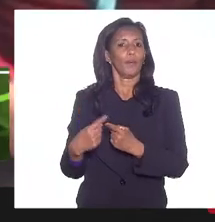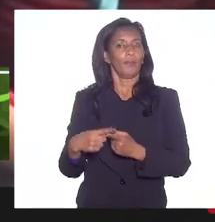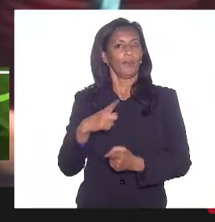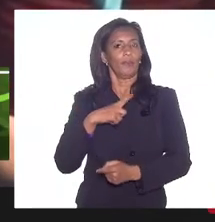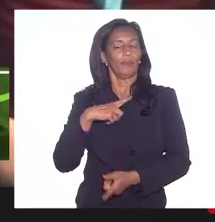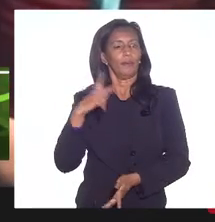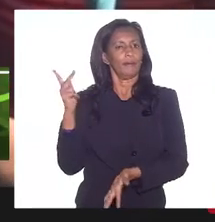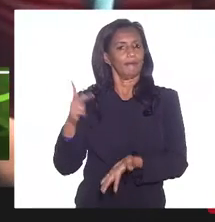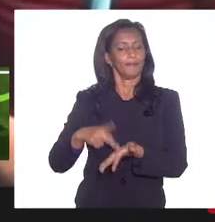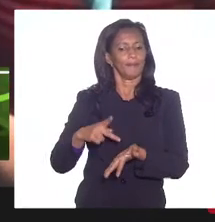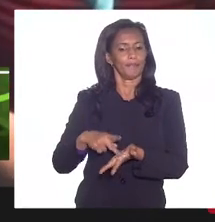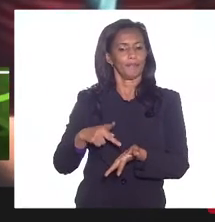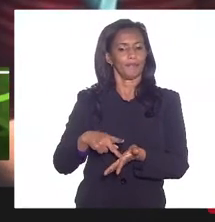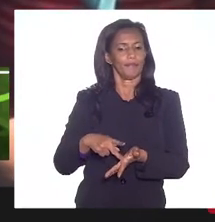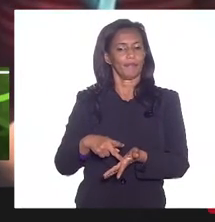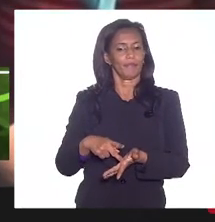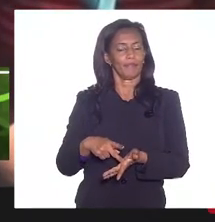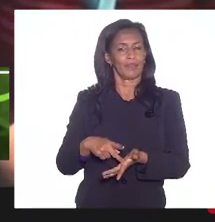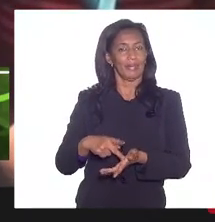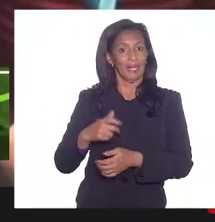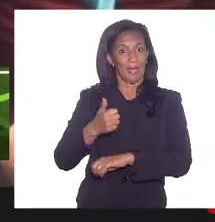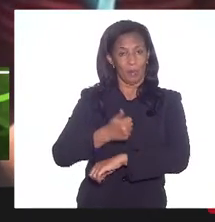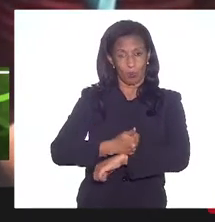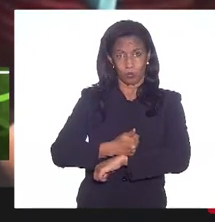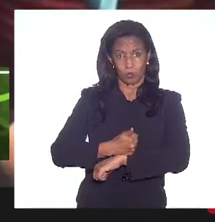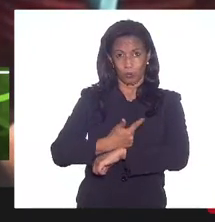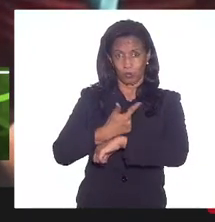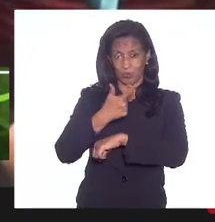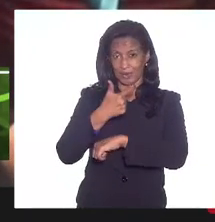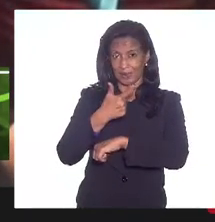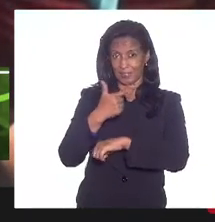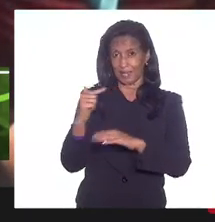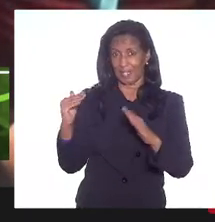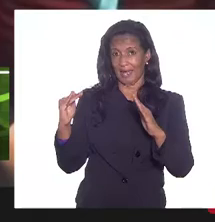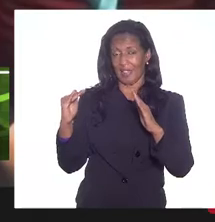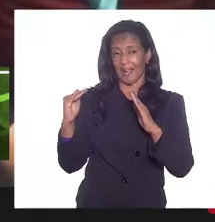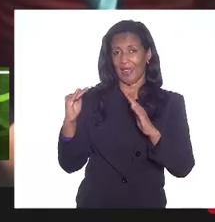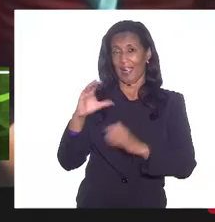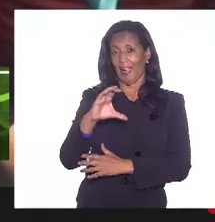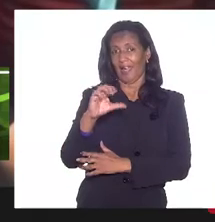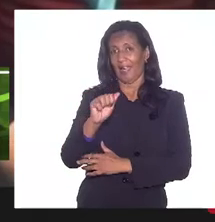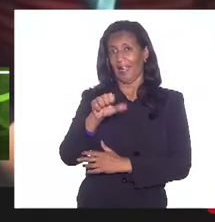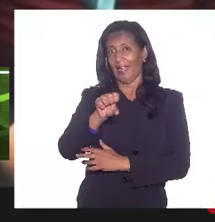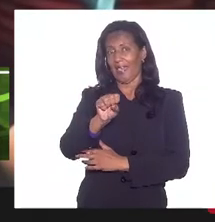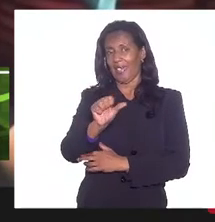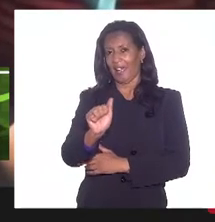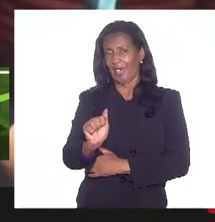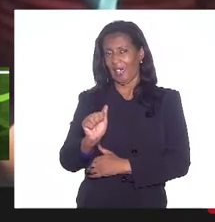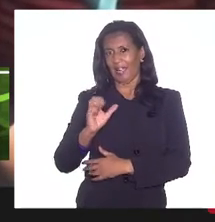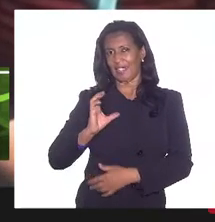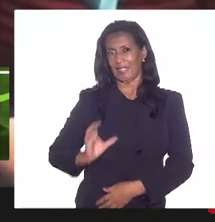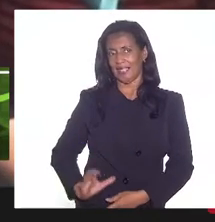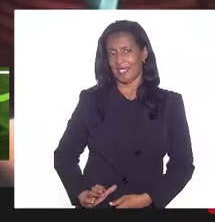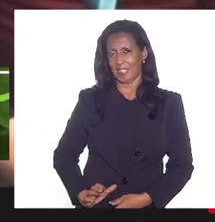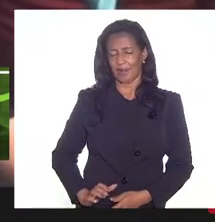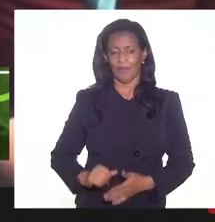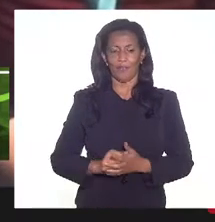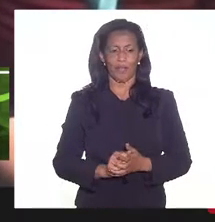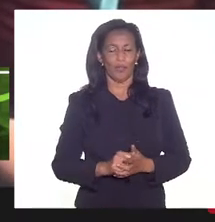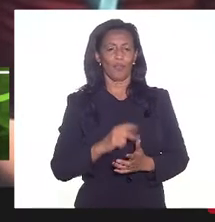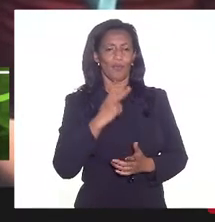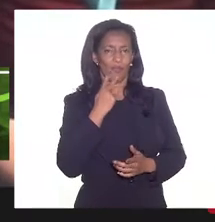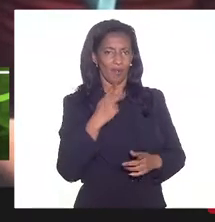realmente que está as 12 horas na Casa Civil justamente também para estar tratando de uma temática voltada para a cultura.